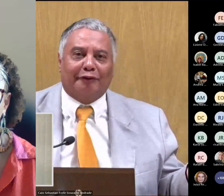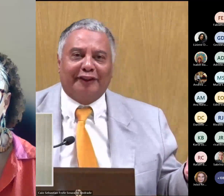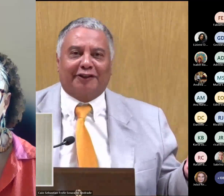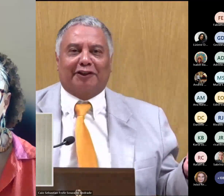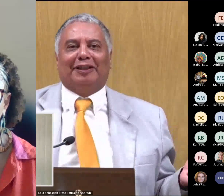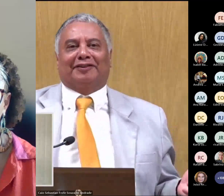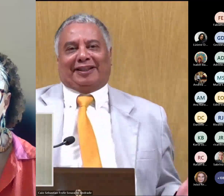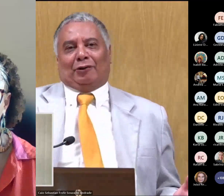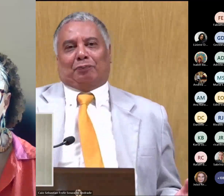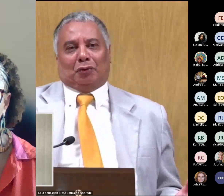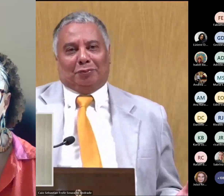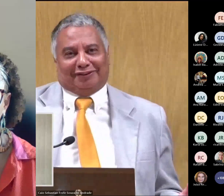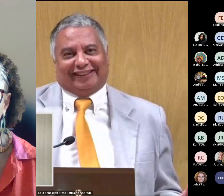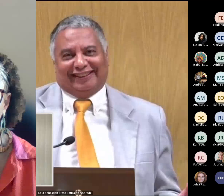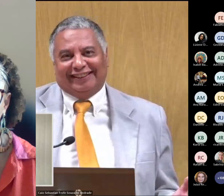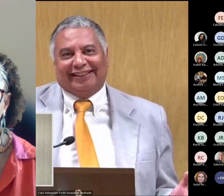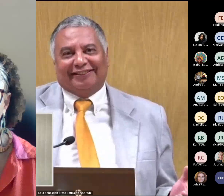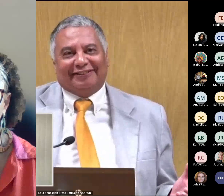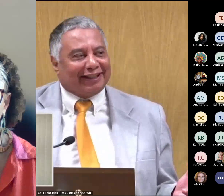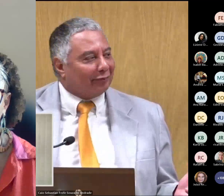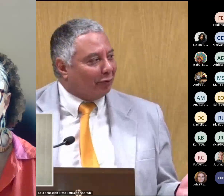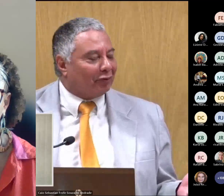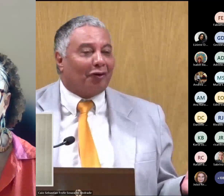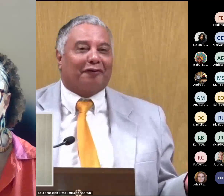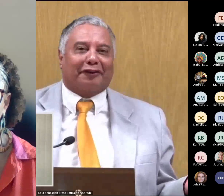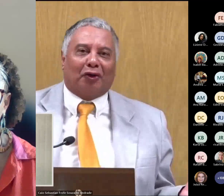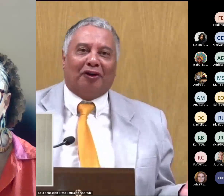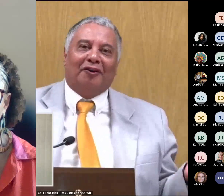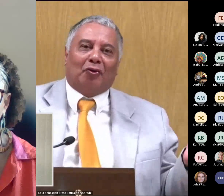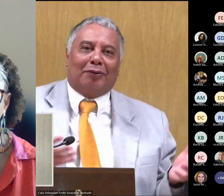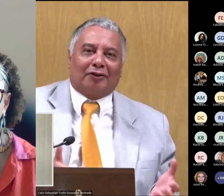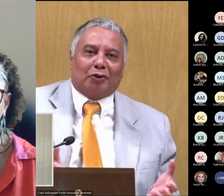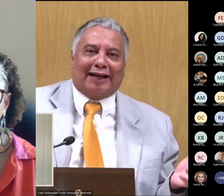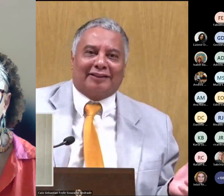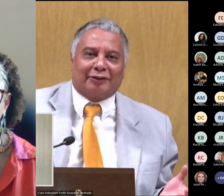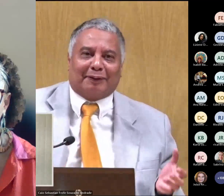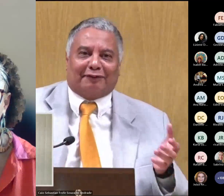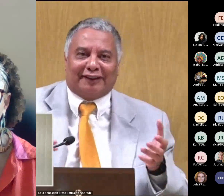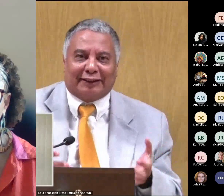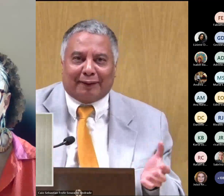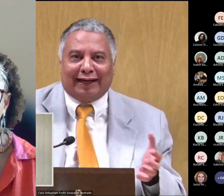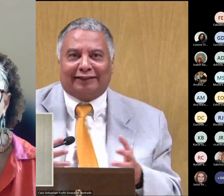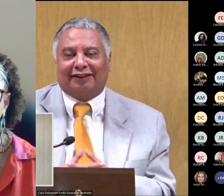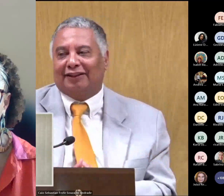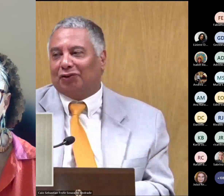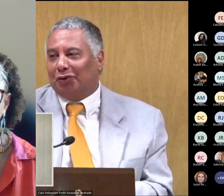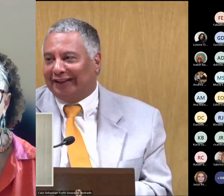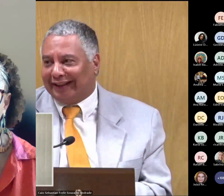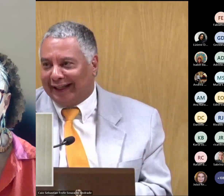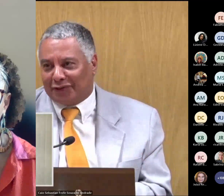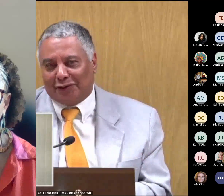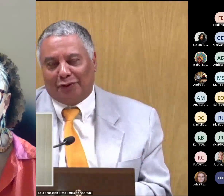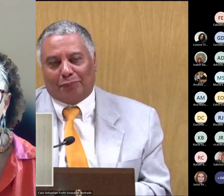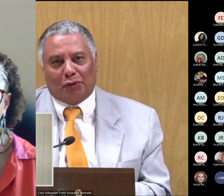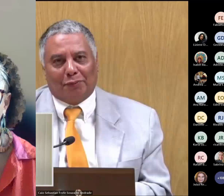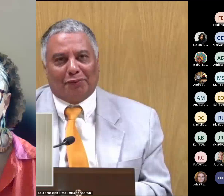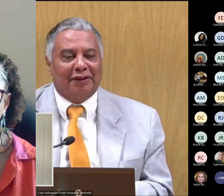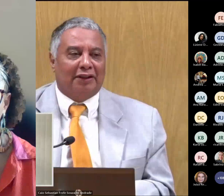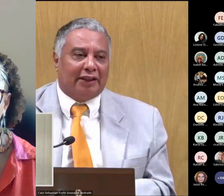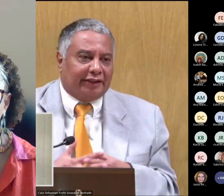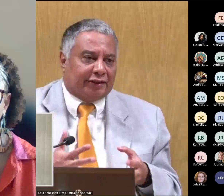com Vit de ministério público né Ministério Público convidou o Banco do Brasil para fazer parte do inquérito civil